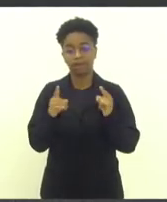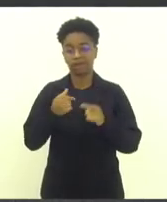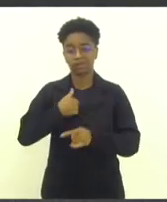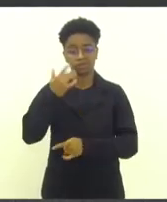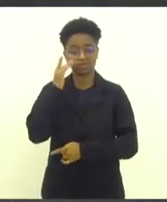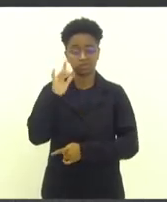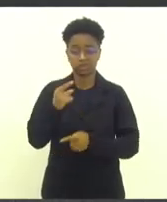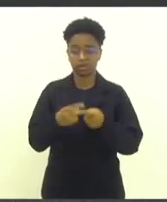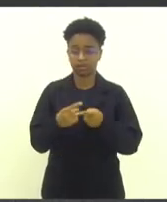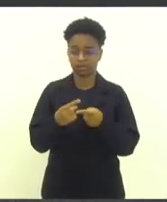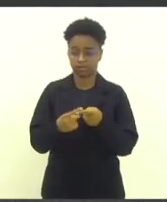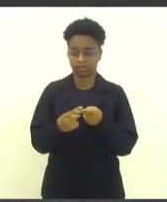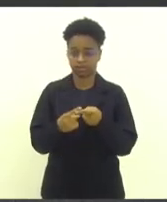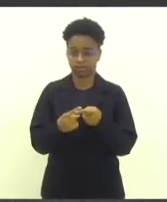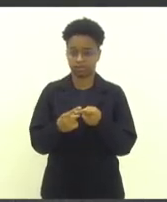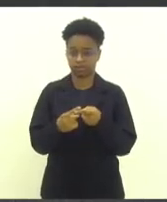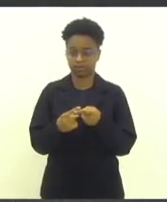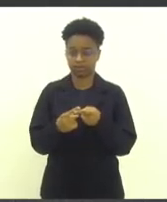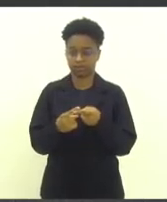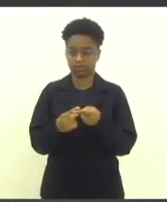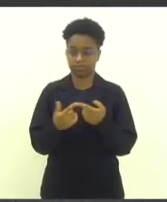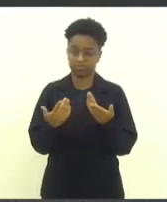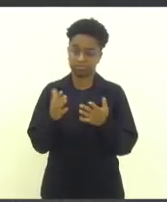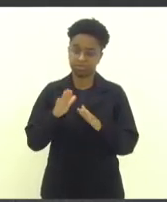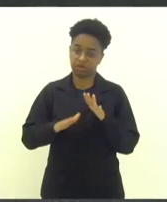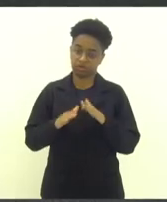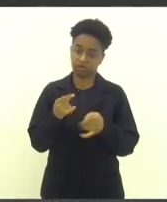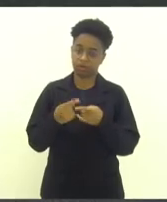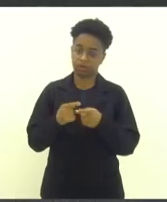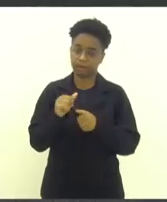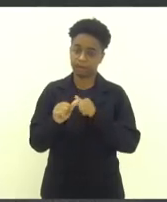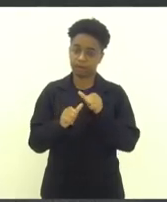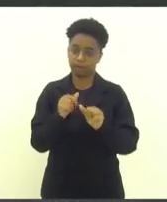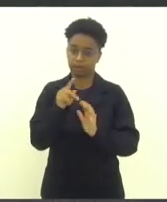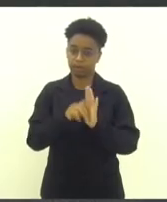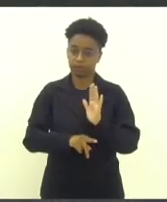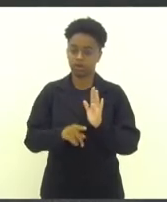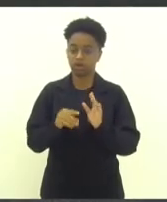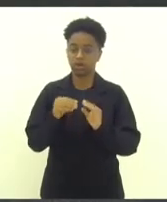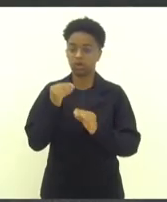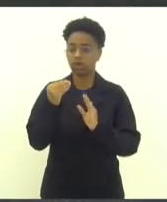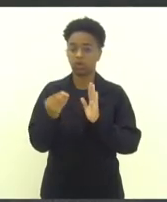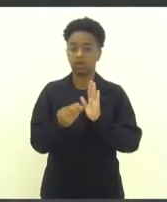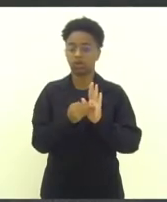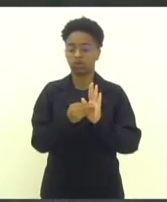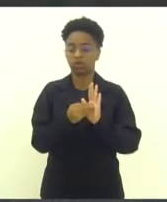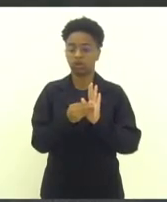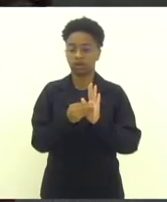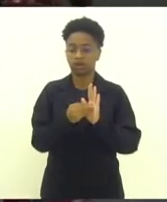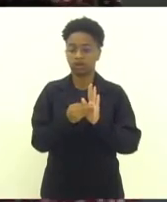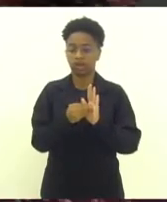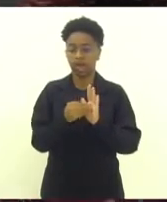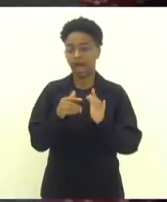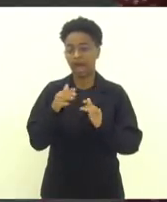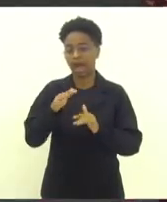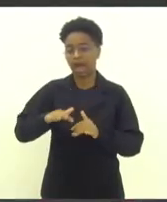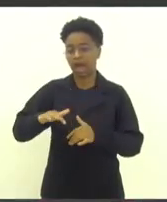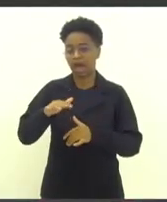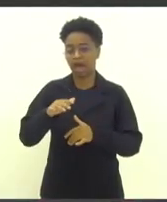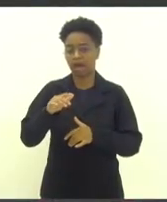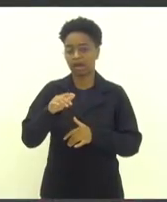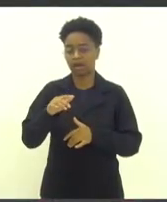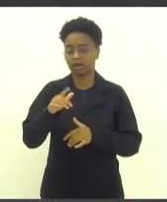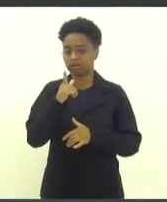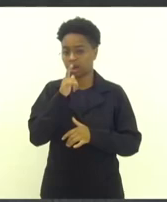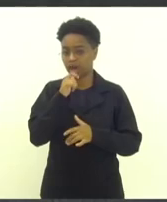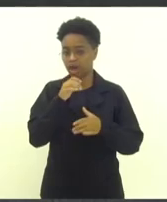porque talvez por mudança no projeto ele botou sobre o serviço público de saneamento básico e o